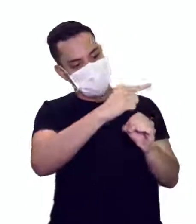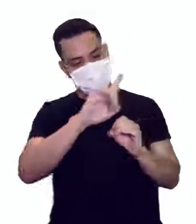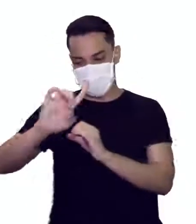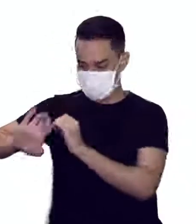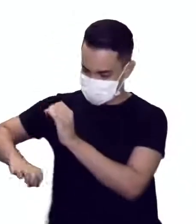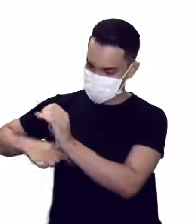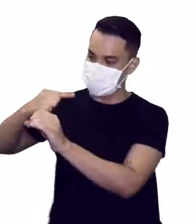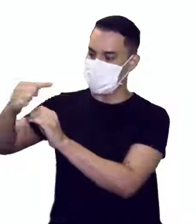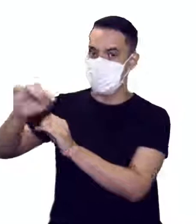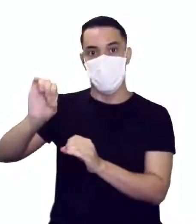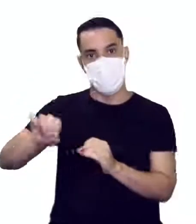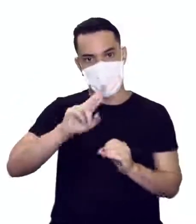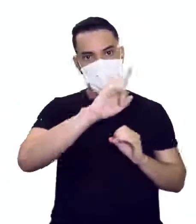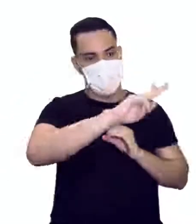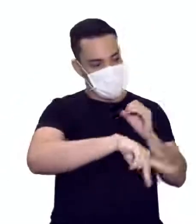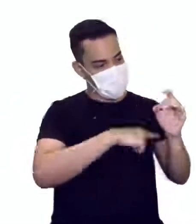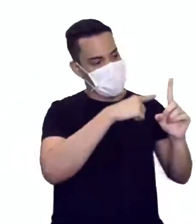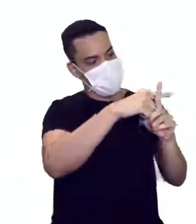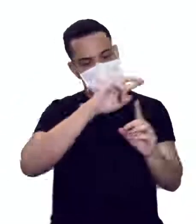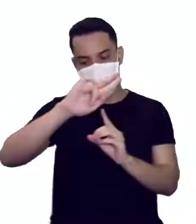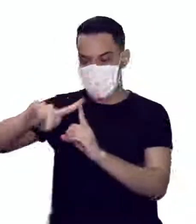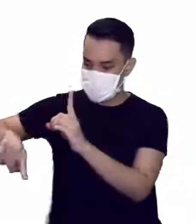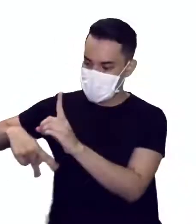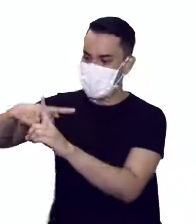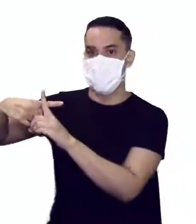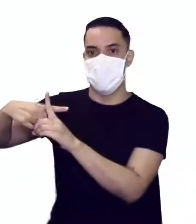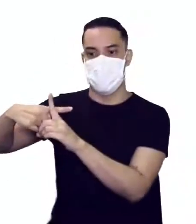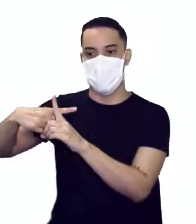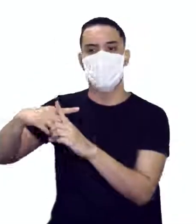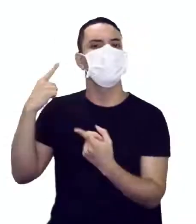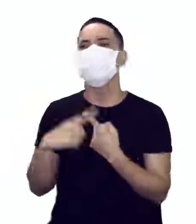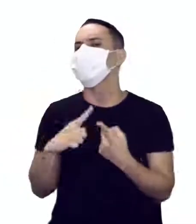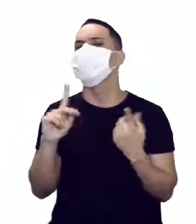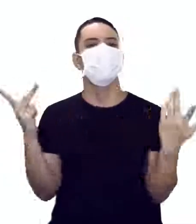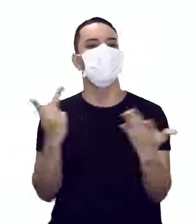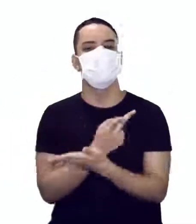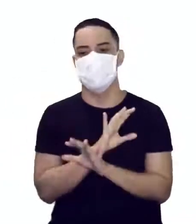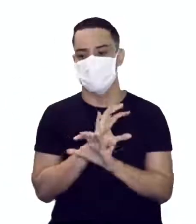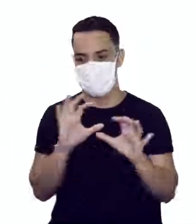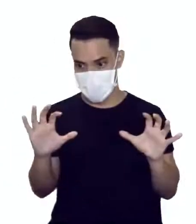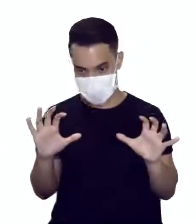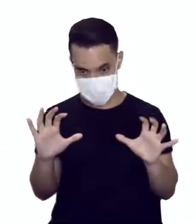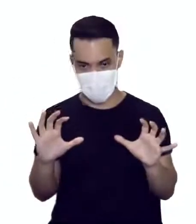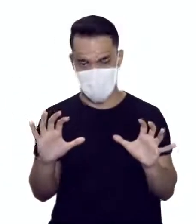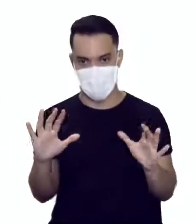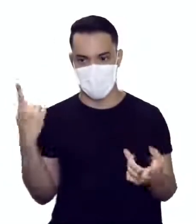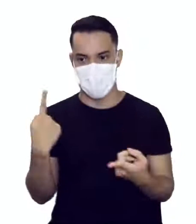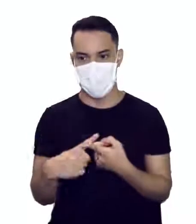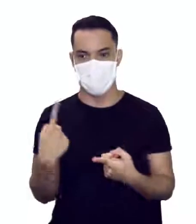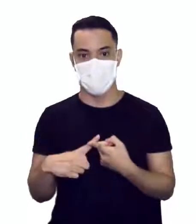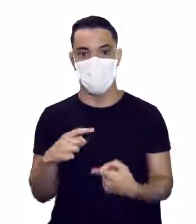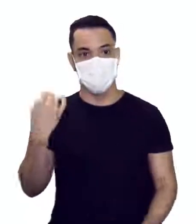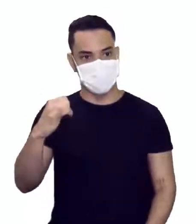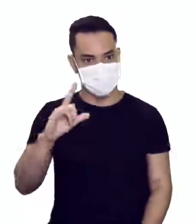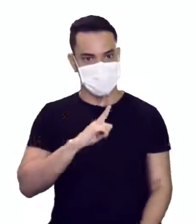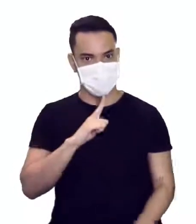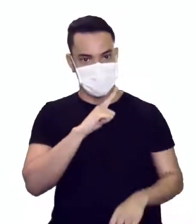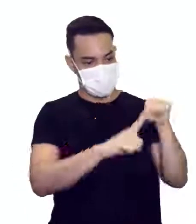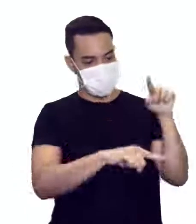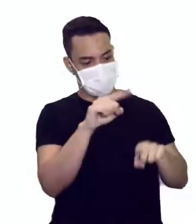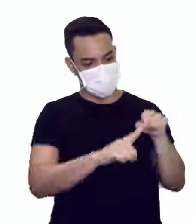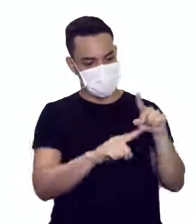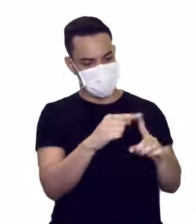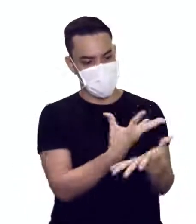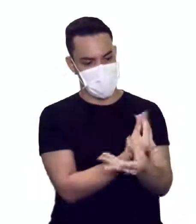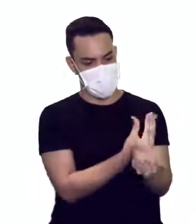estava inicialmente eletrizado diminui. Pessoal, por que isso ocorre? né? Porque se eu tenho um corpo carregado